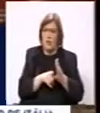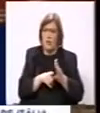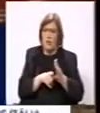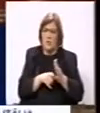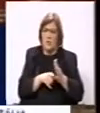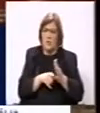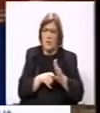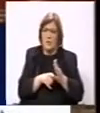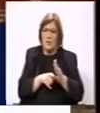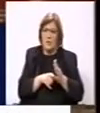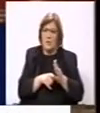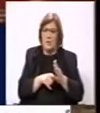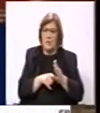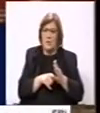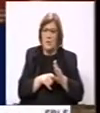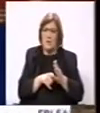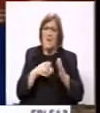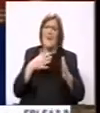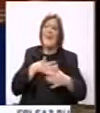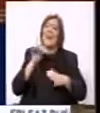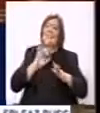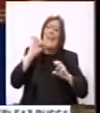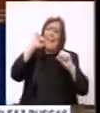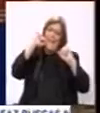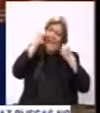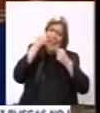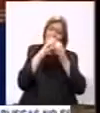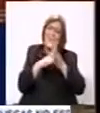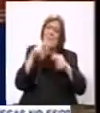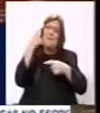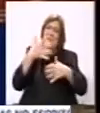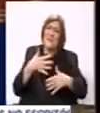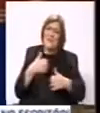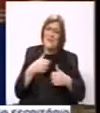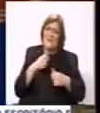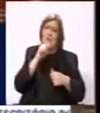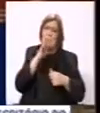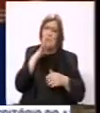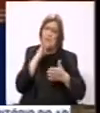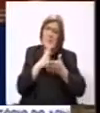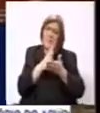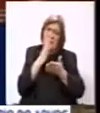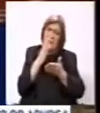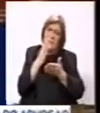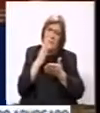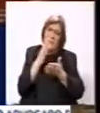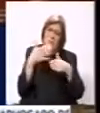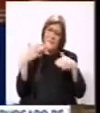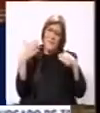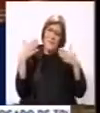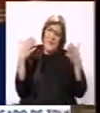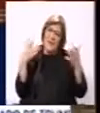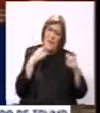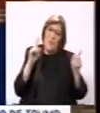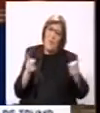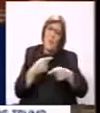eu não tenho que fazer mas saiba que estava no bar bar para a próxima sexta-feira mas não posso dizer que é que é que